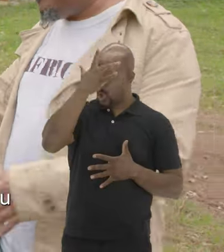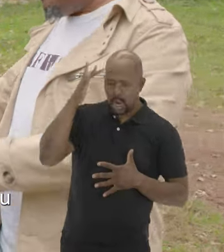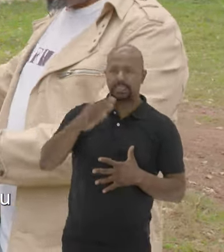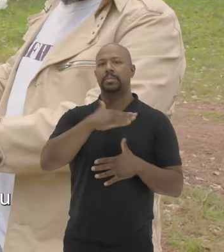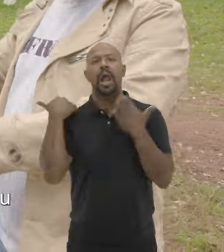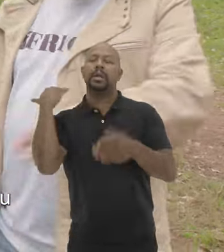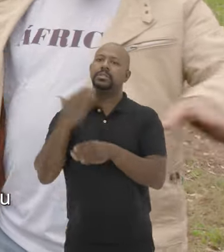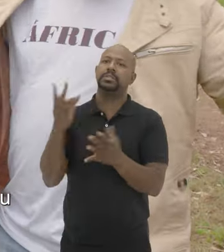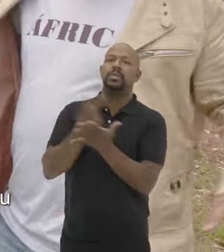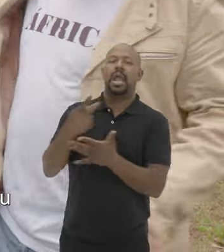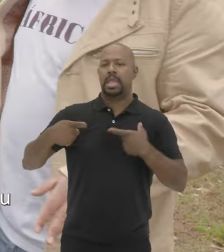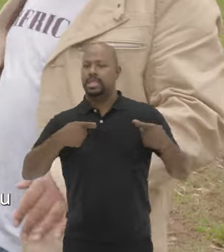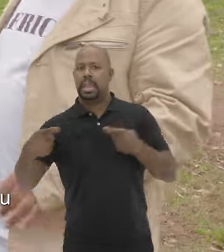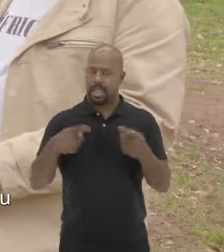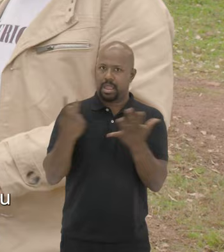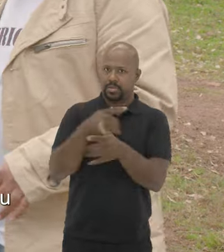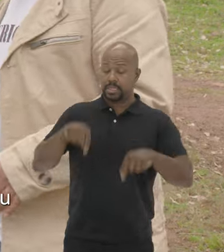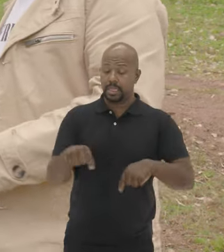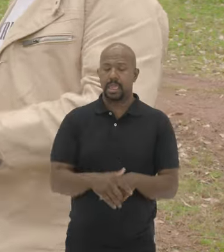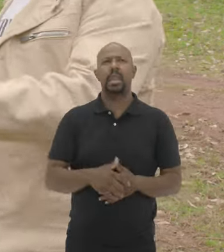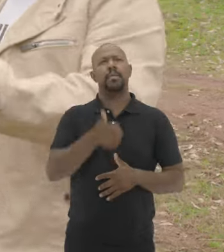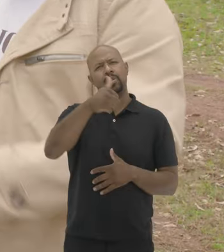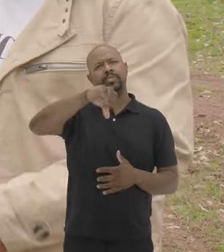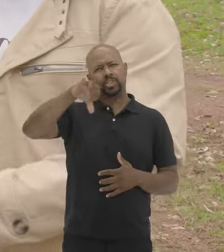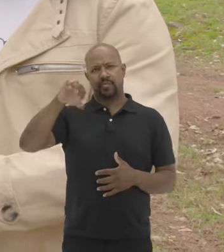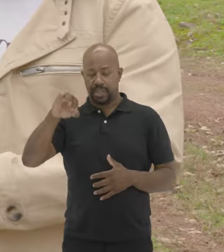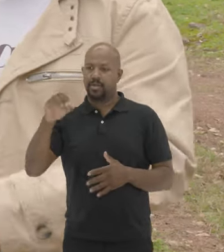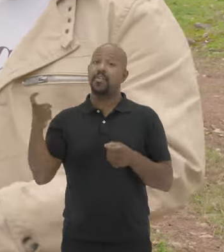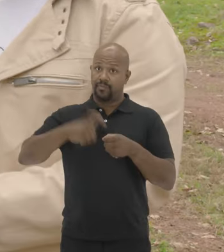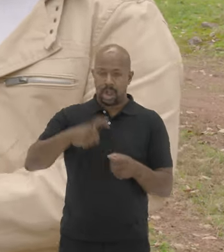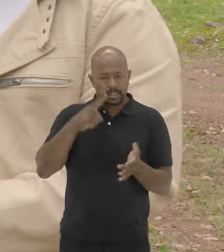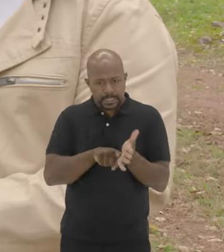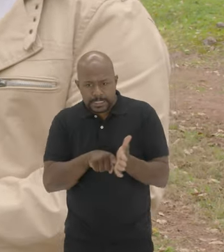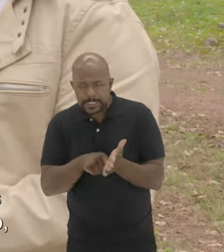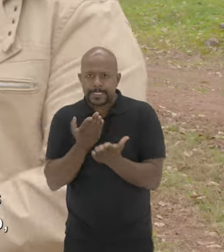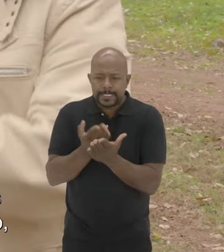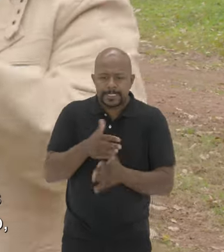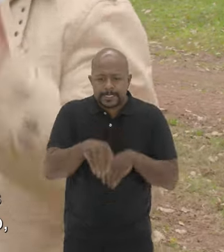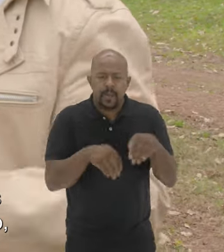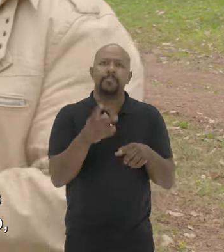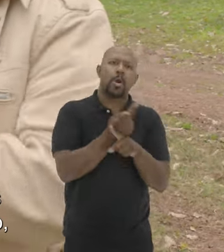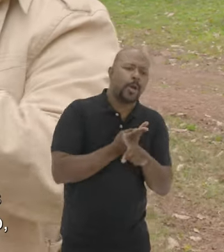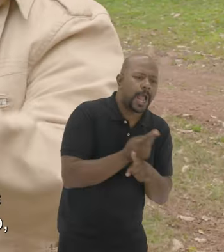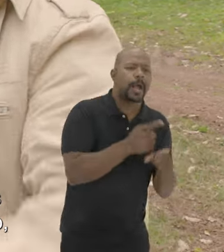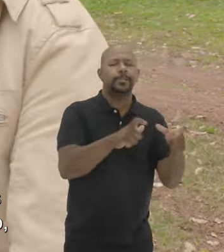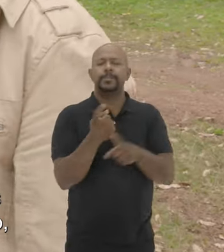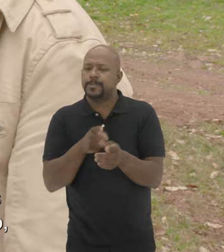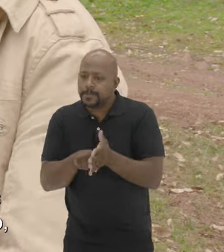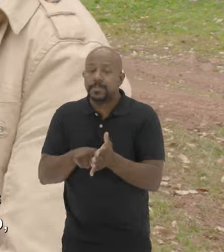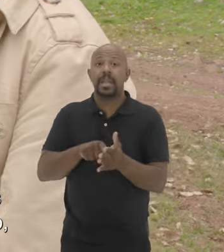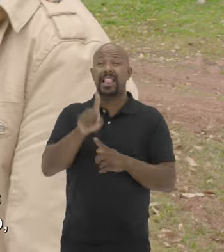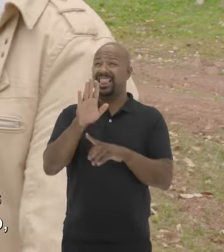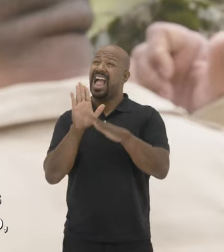12 degolados história todo se deu na peleia que deu aqui e aí em 90 quando a gente volta para cá escavar então a gente foi procurando o sítio procurando